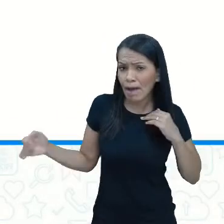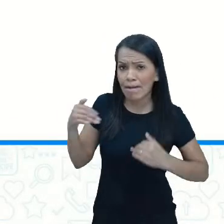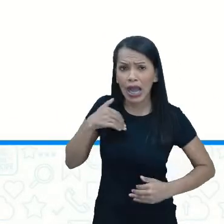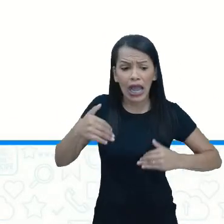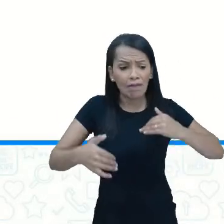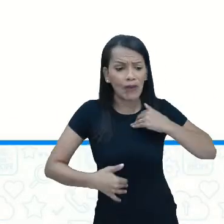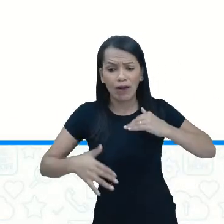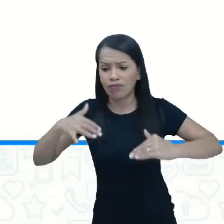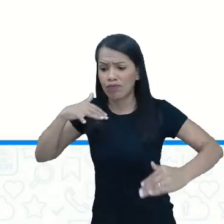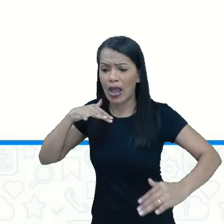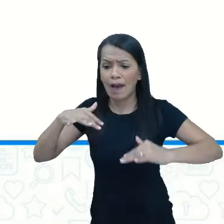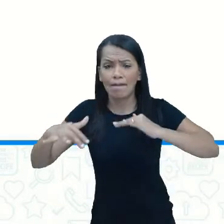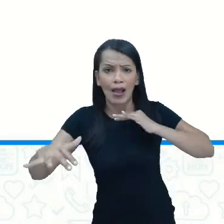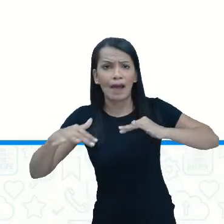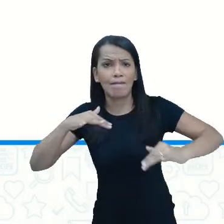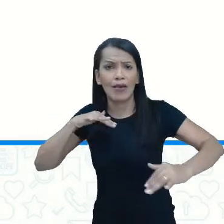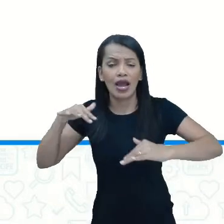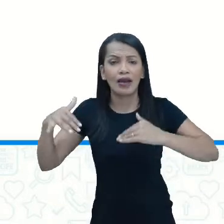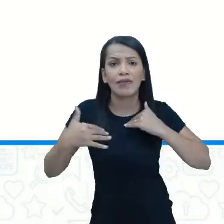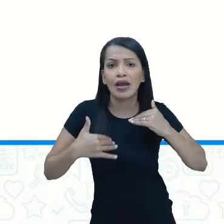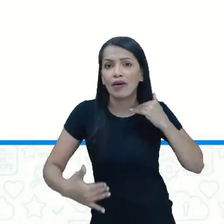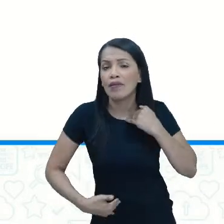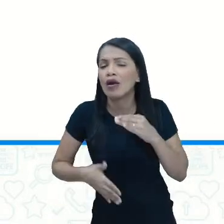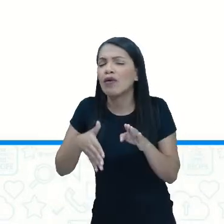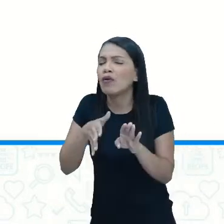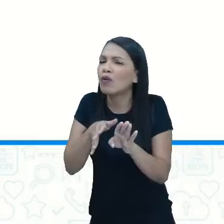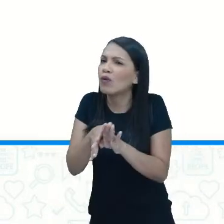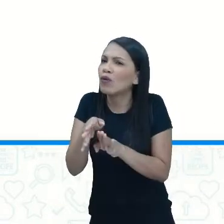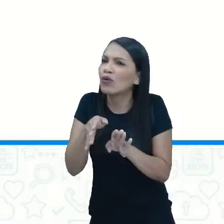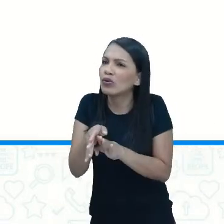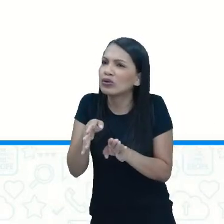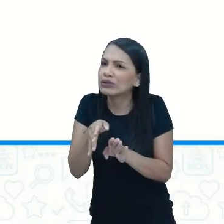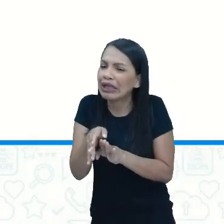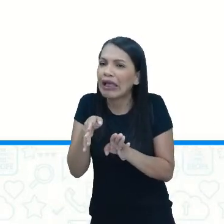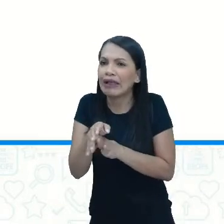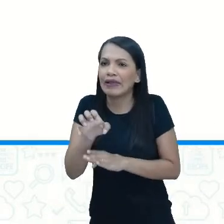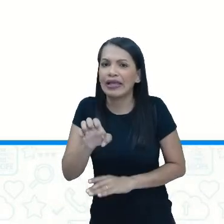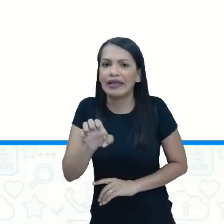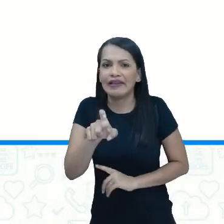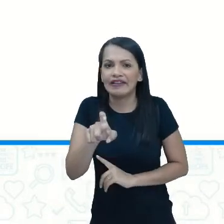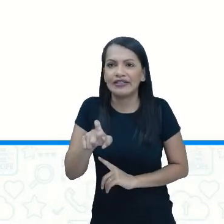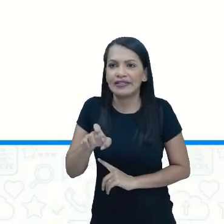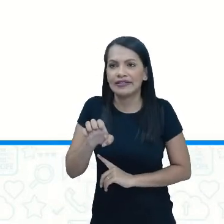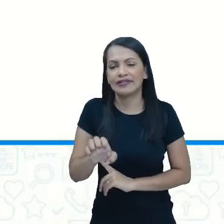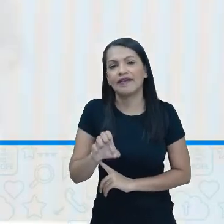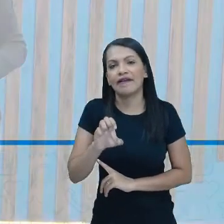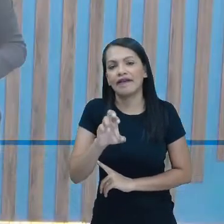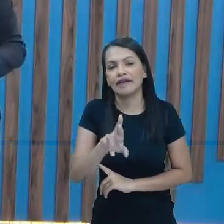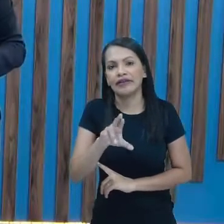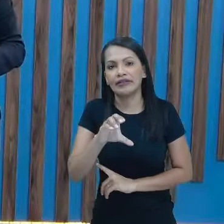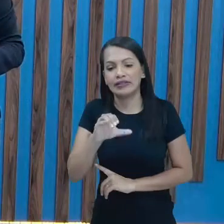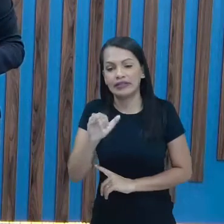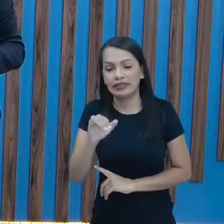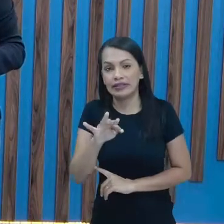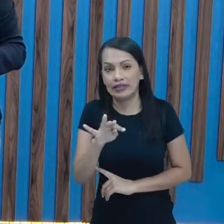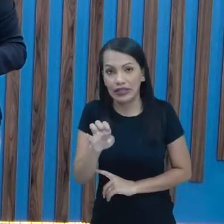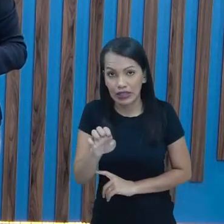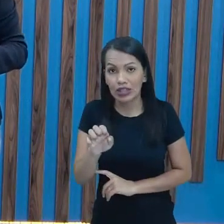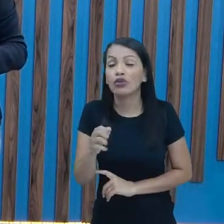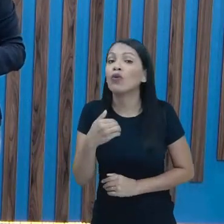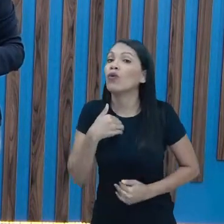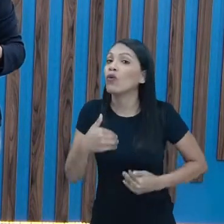ordem que está sendo dada. O conselho que está sendo dado. Para você exercitar o seu corpo,